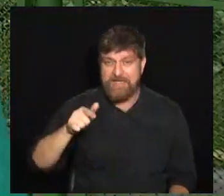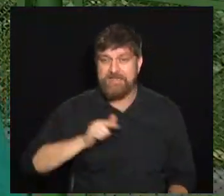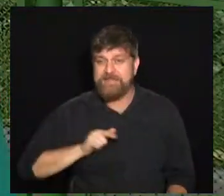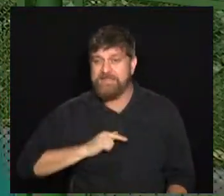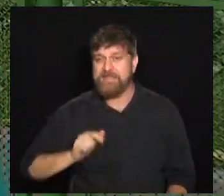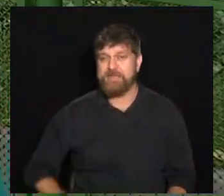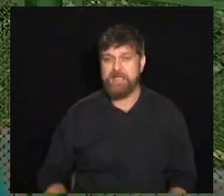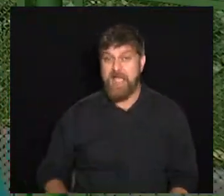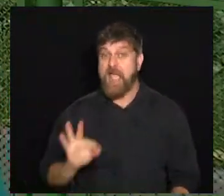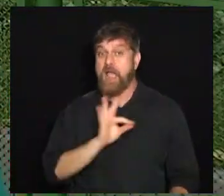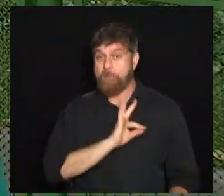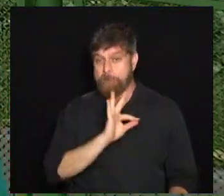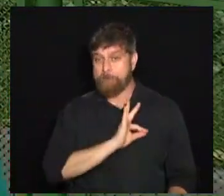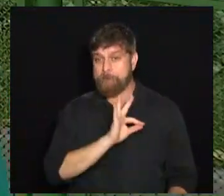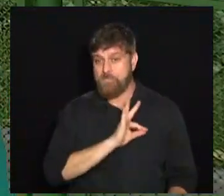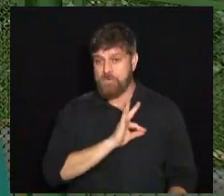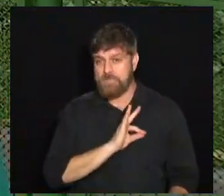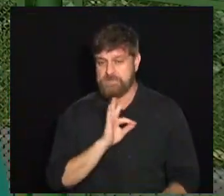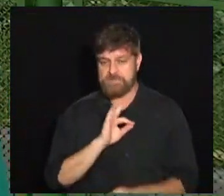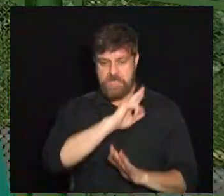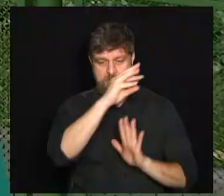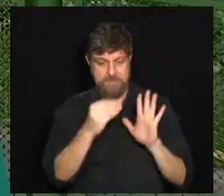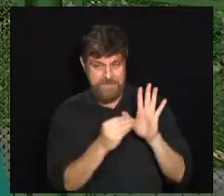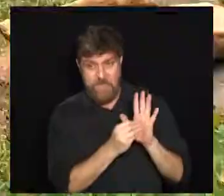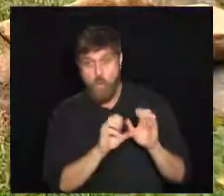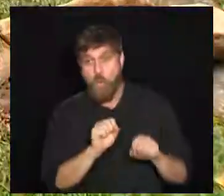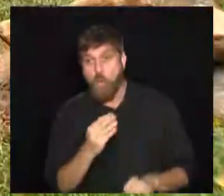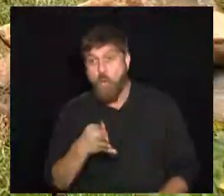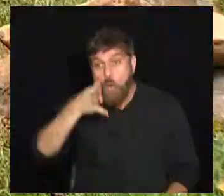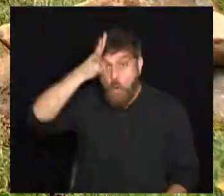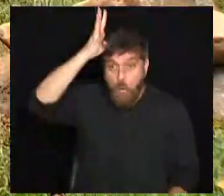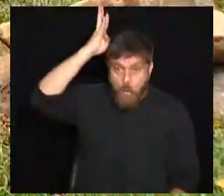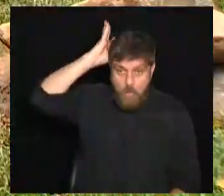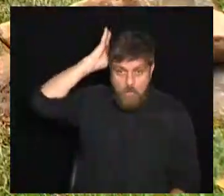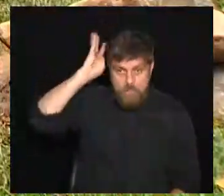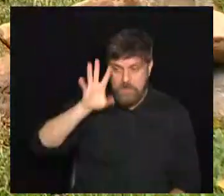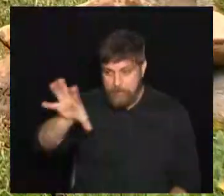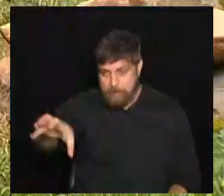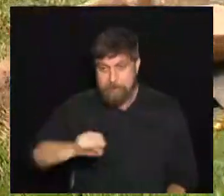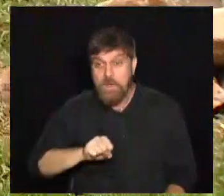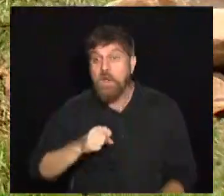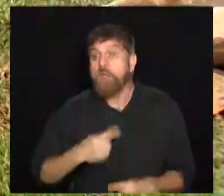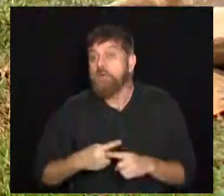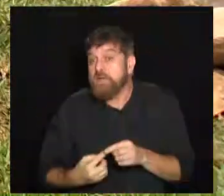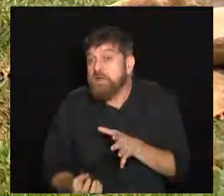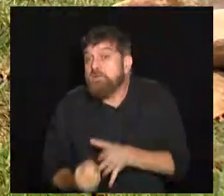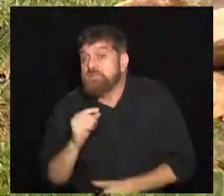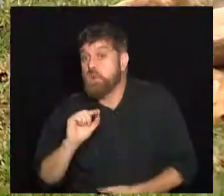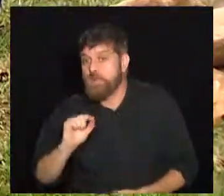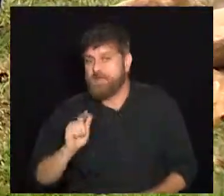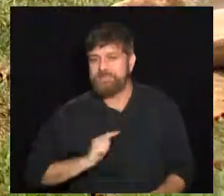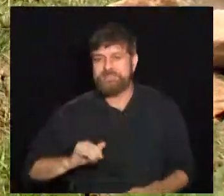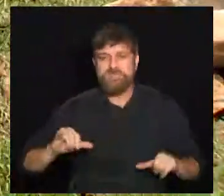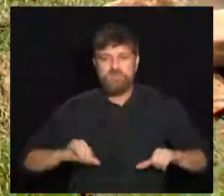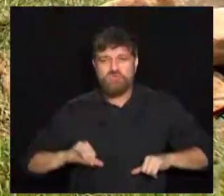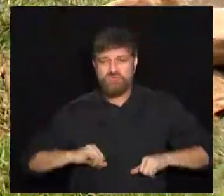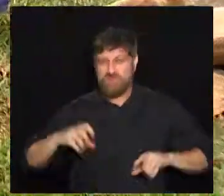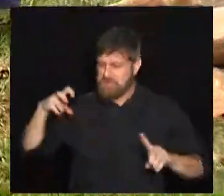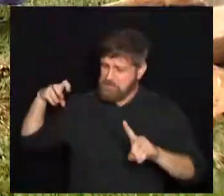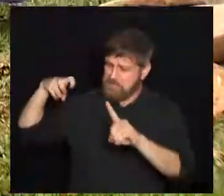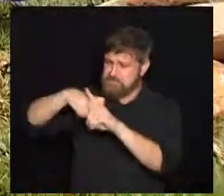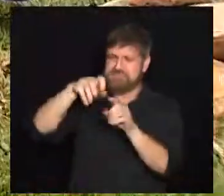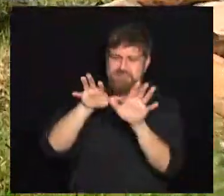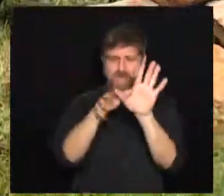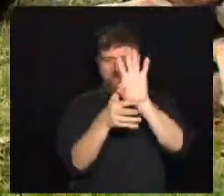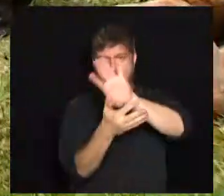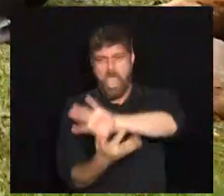resgate da polícia ambiental ou corpo de bombeiros e chegaram aqui por algum motivo, ou animais que sofreram um acidente, que